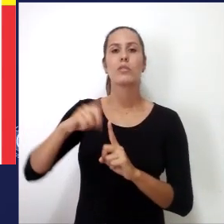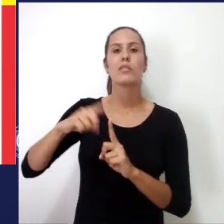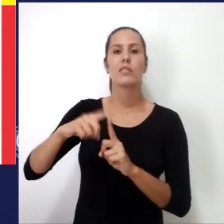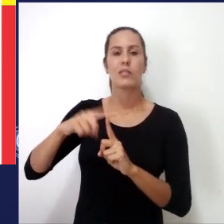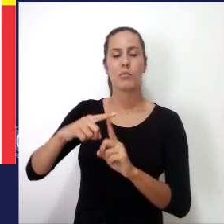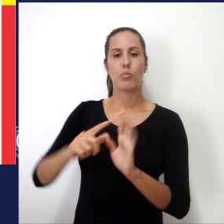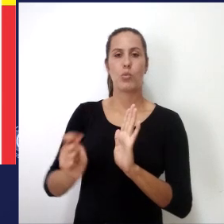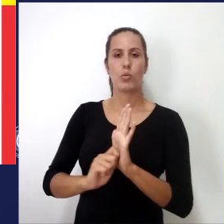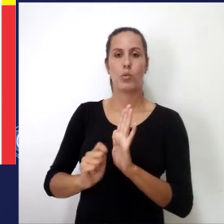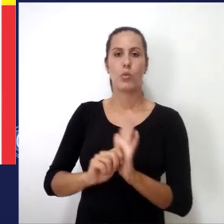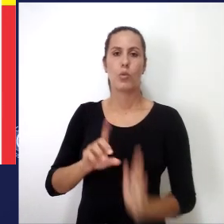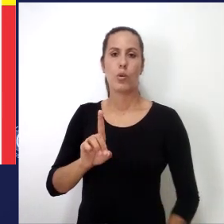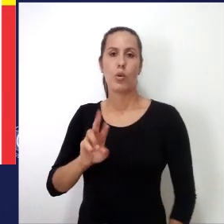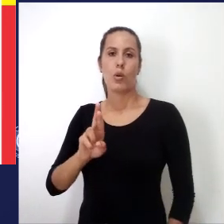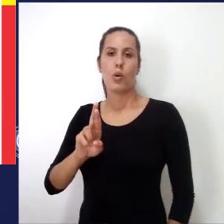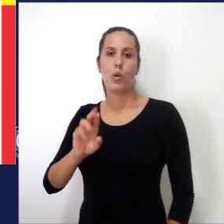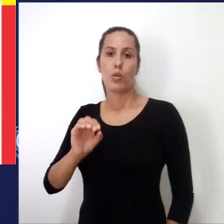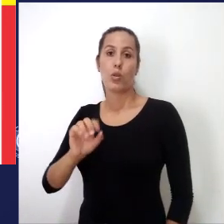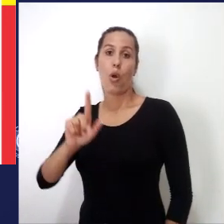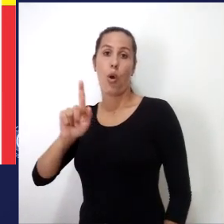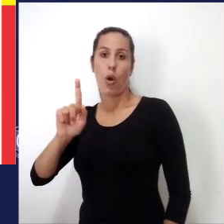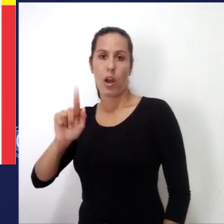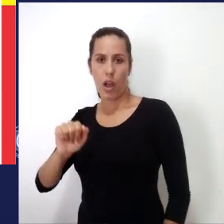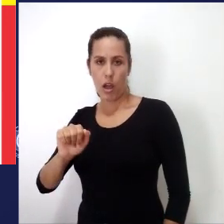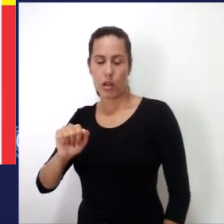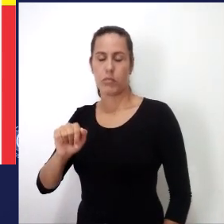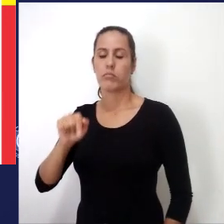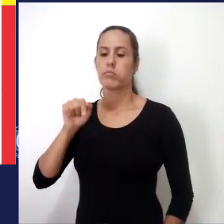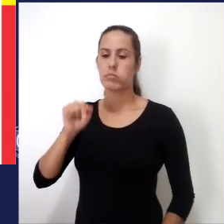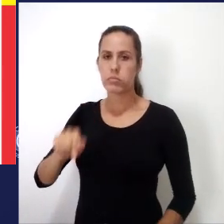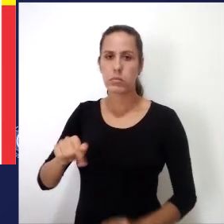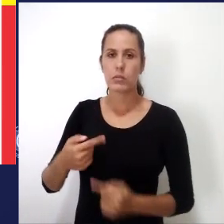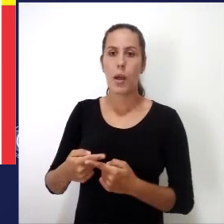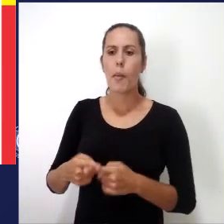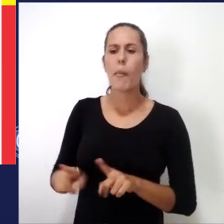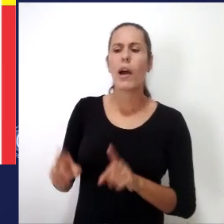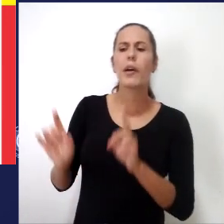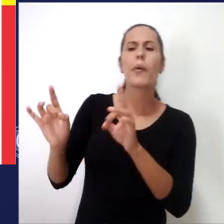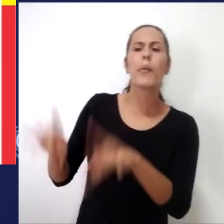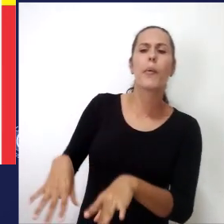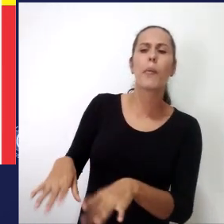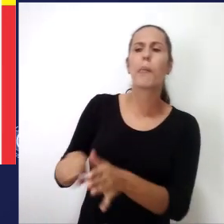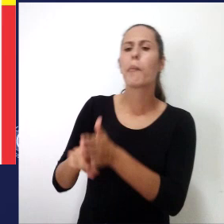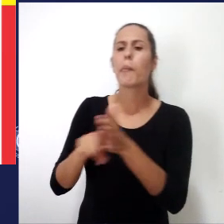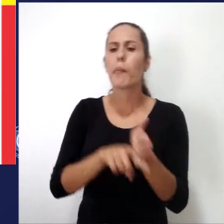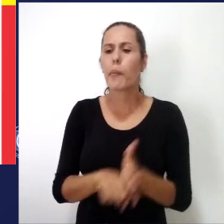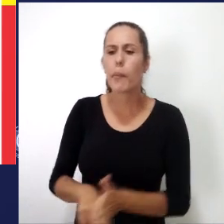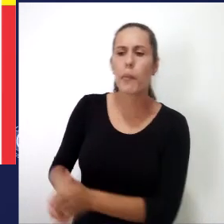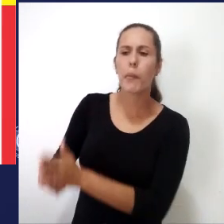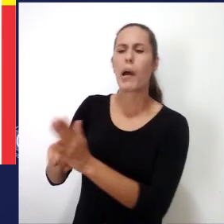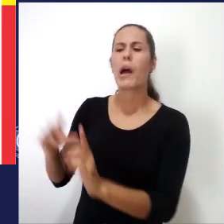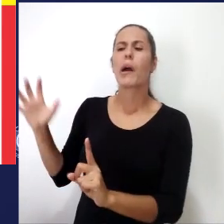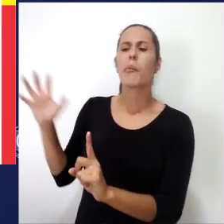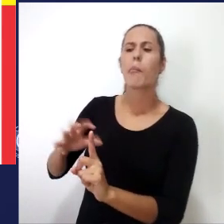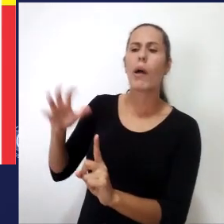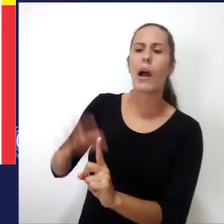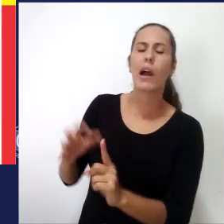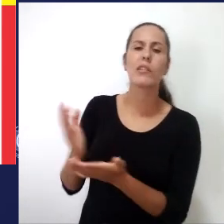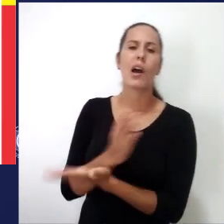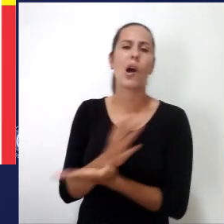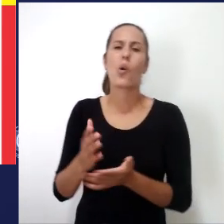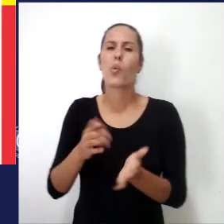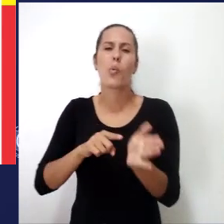dessas drogas está aumentando rapidamente, mas muito pouco se sabe sobre o efeito delas no meio